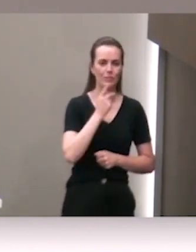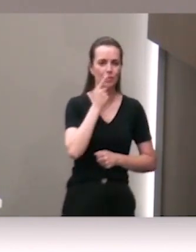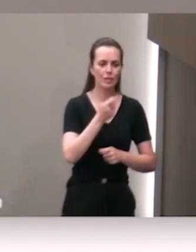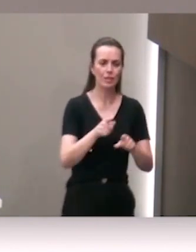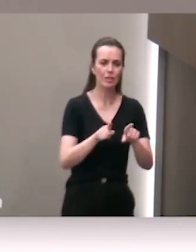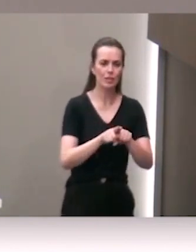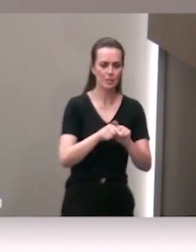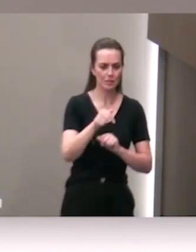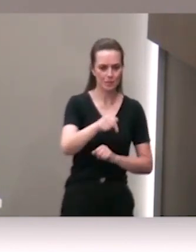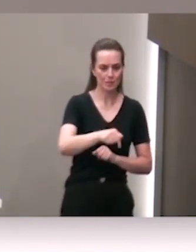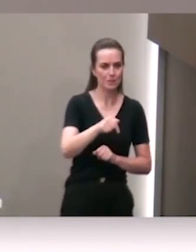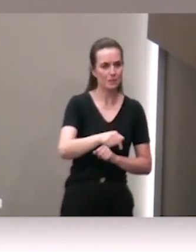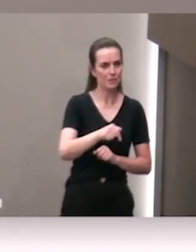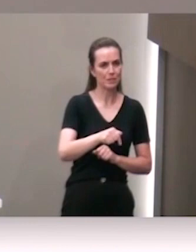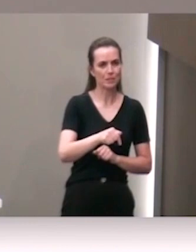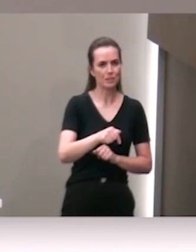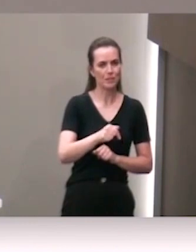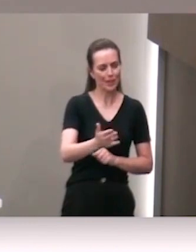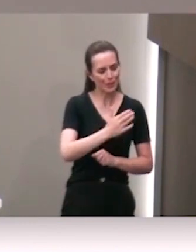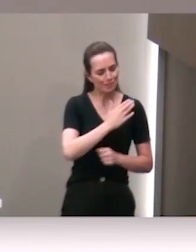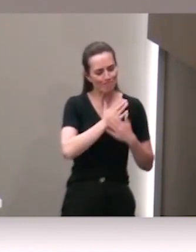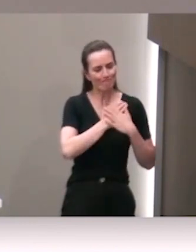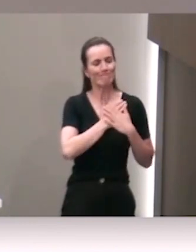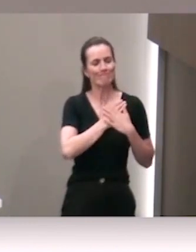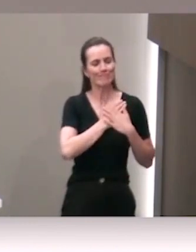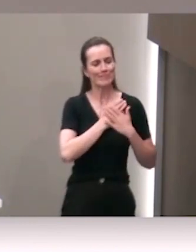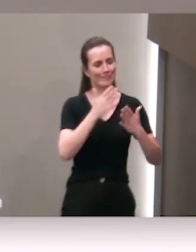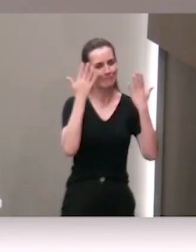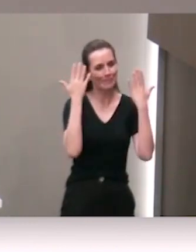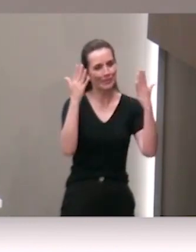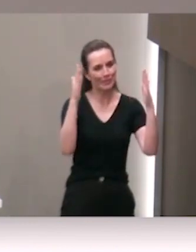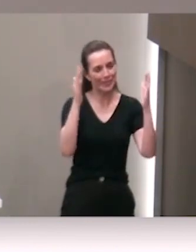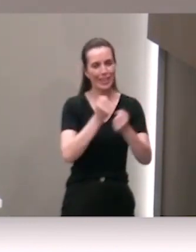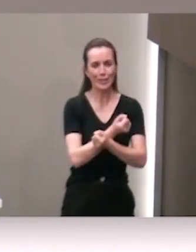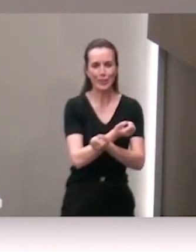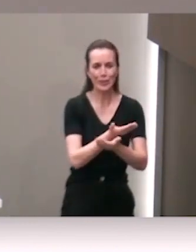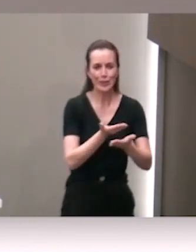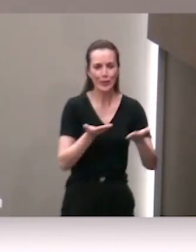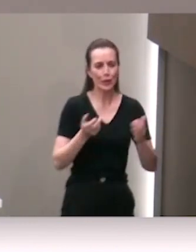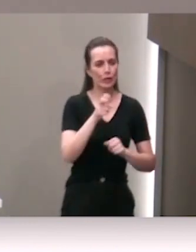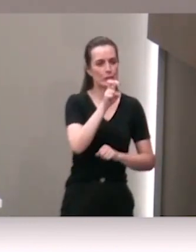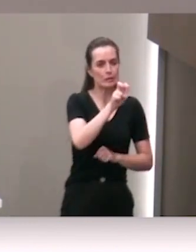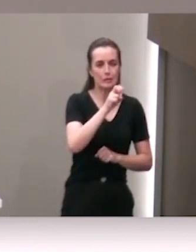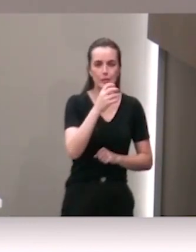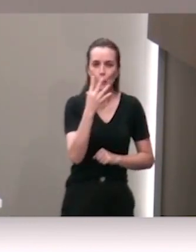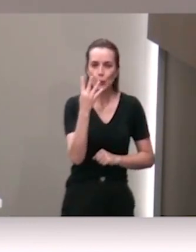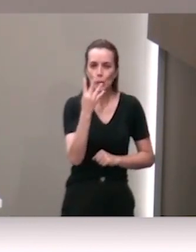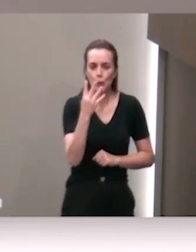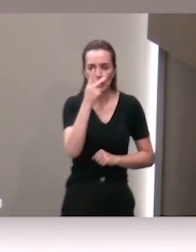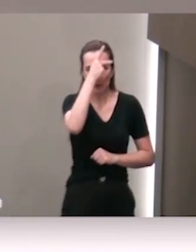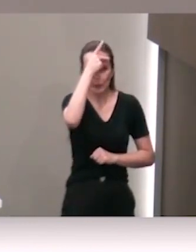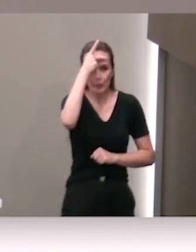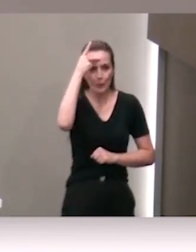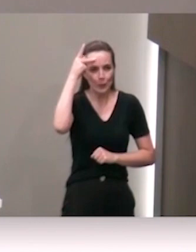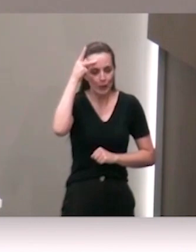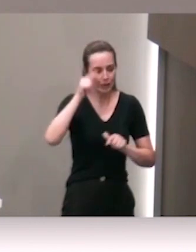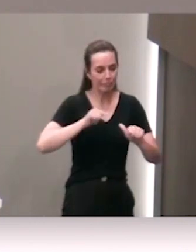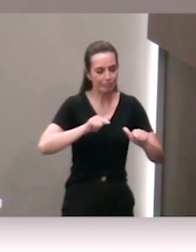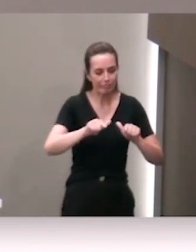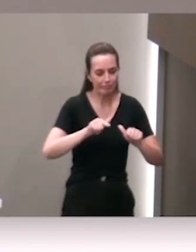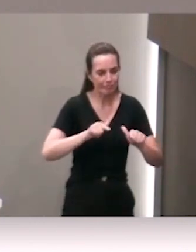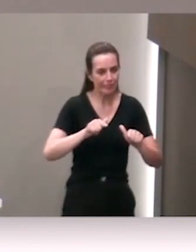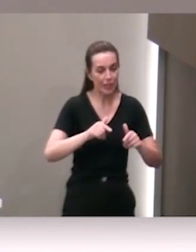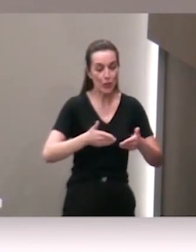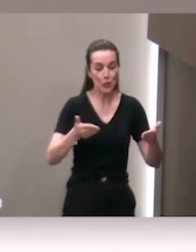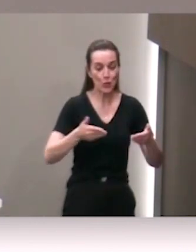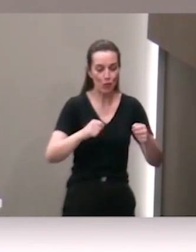aqui os mais sinceros parabéns a todos os 54 servidores e servidoras que vão